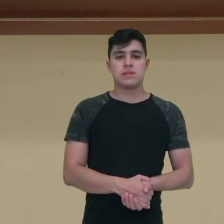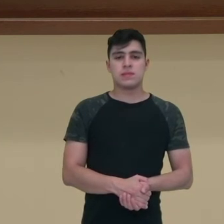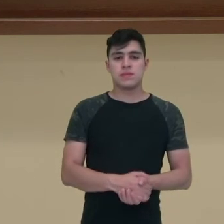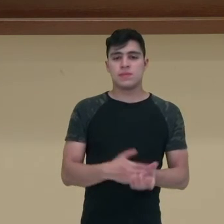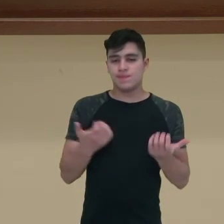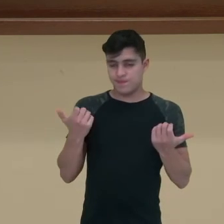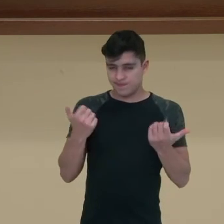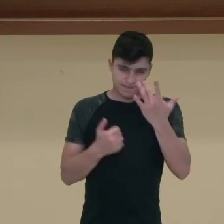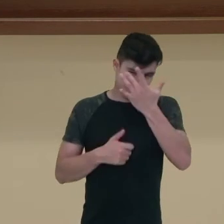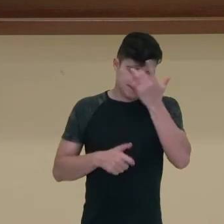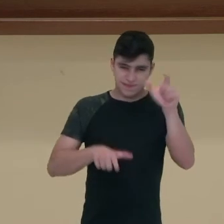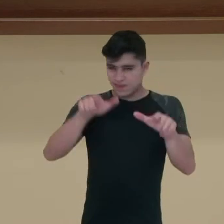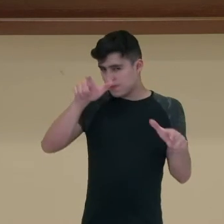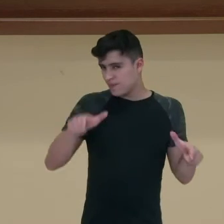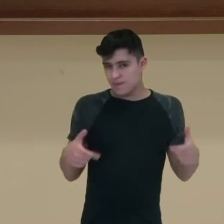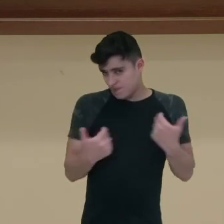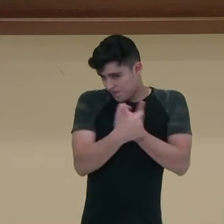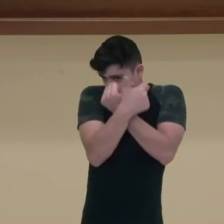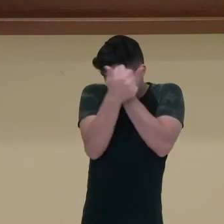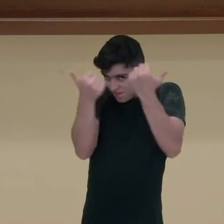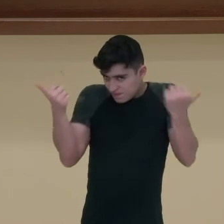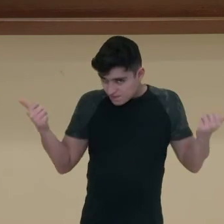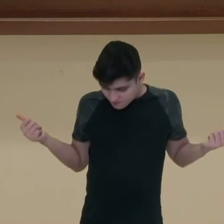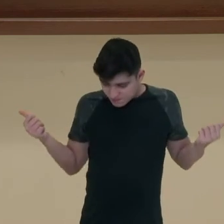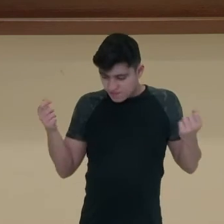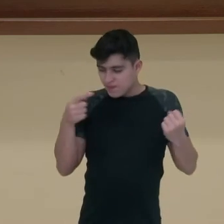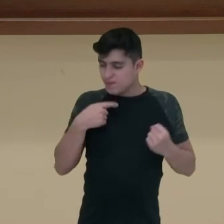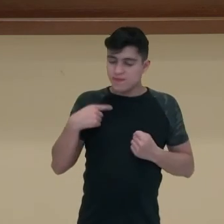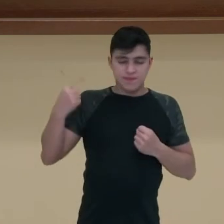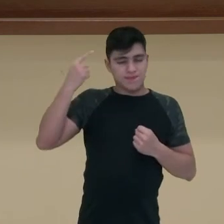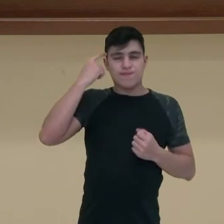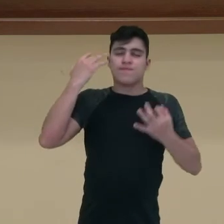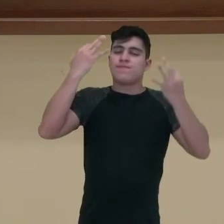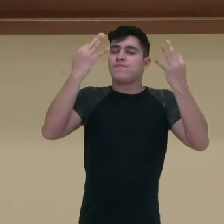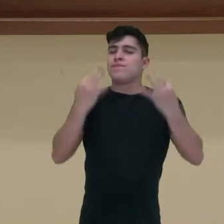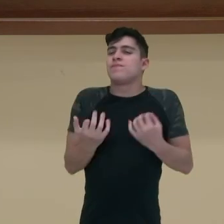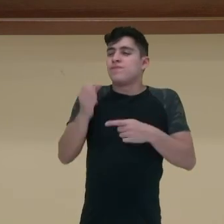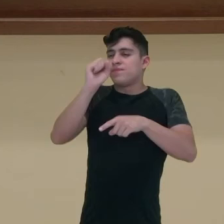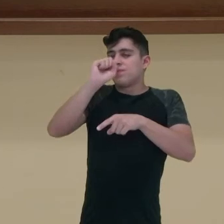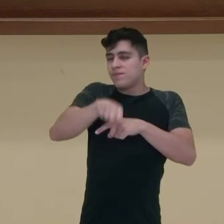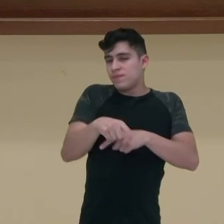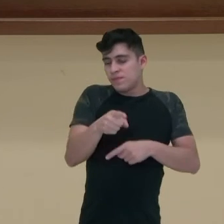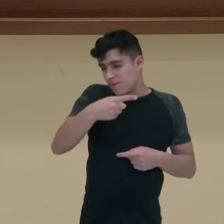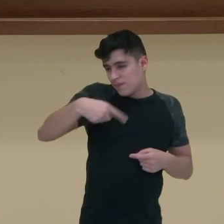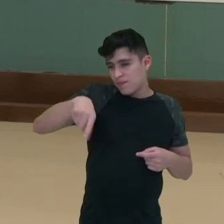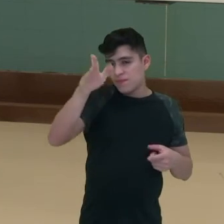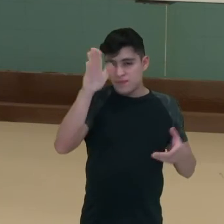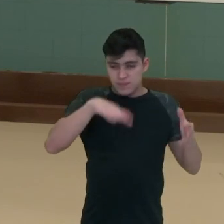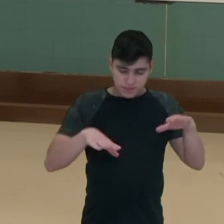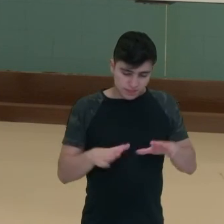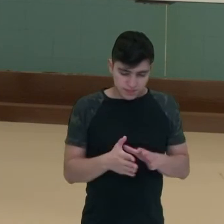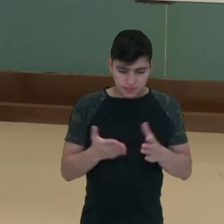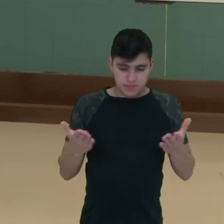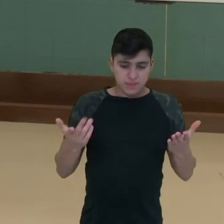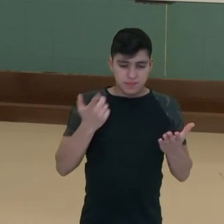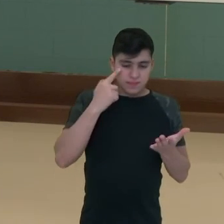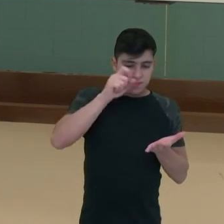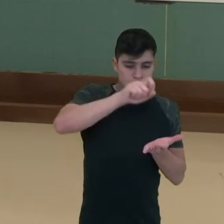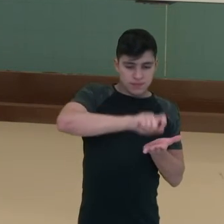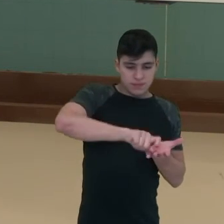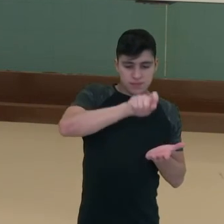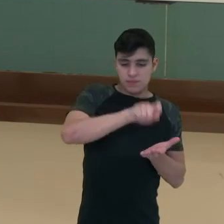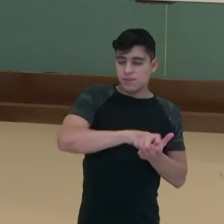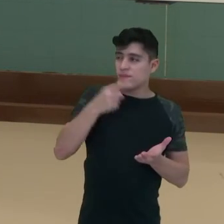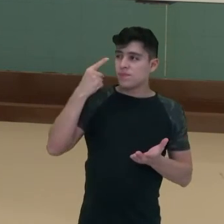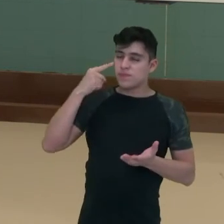E aí, pessoal, conseguiram responder? Eu tenho certeza que sim. Vamos lá, peguem os seus cadernos e não deixem de anotar.